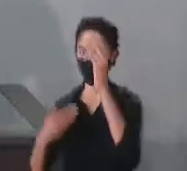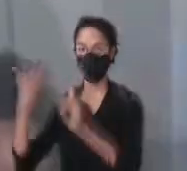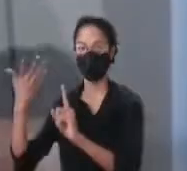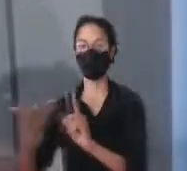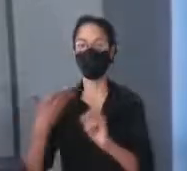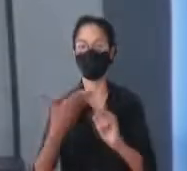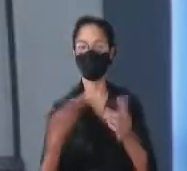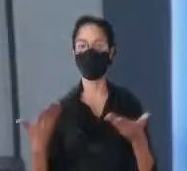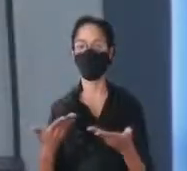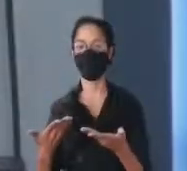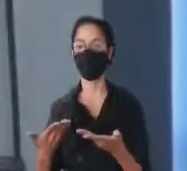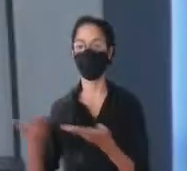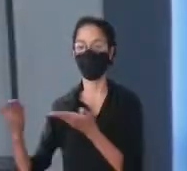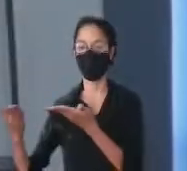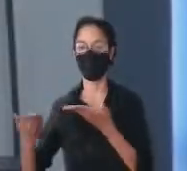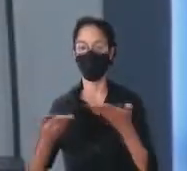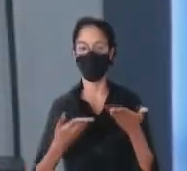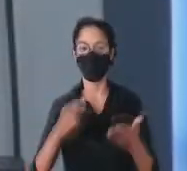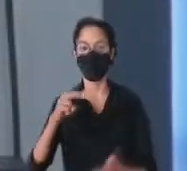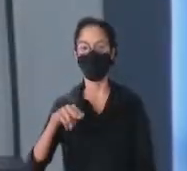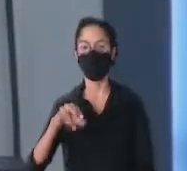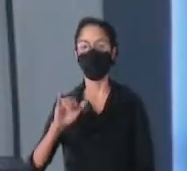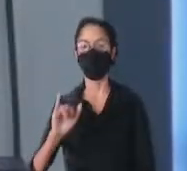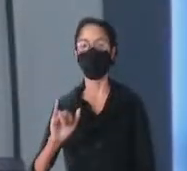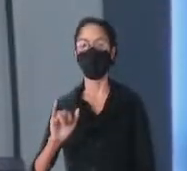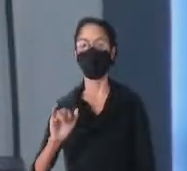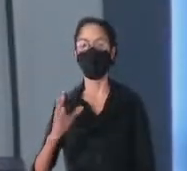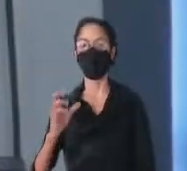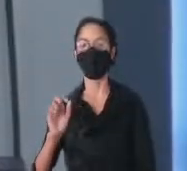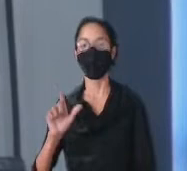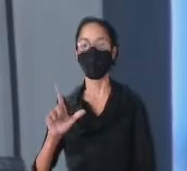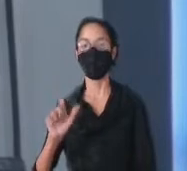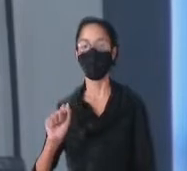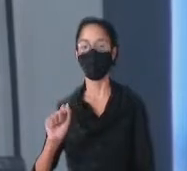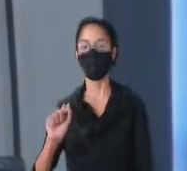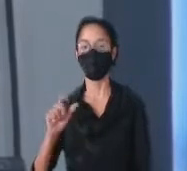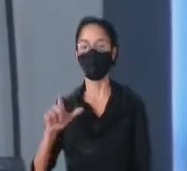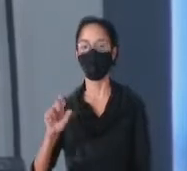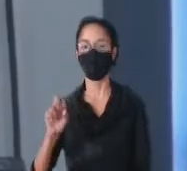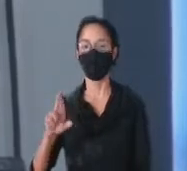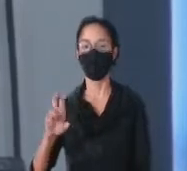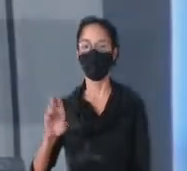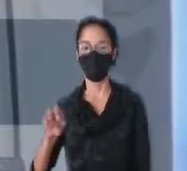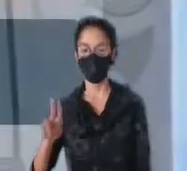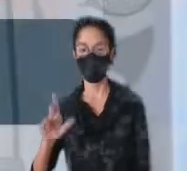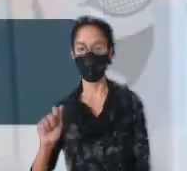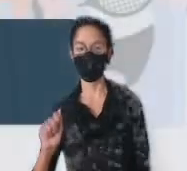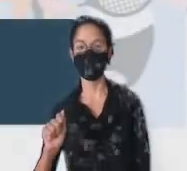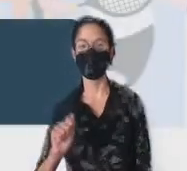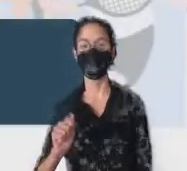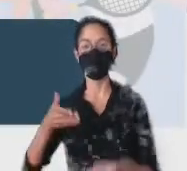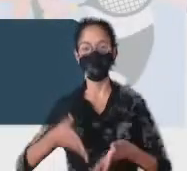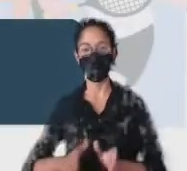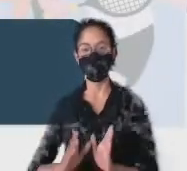e convidamos agora a senhora Nicole Lorena kit cena para receber a homenagem natural de Cachoeira